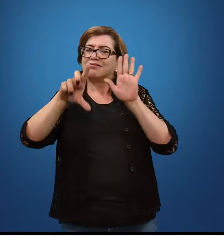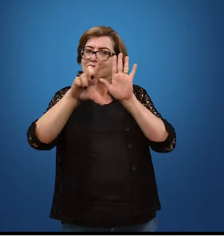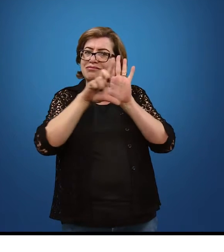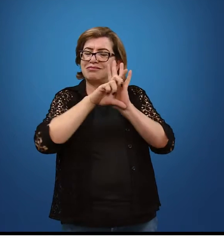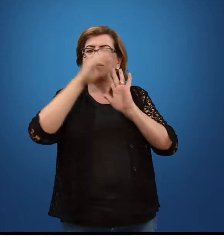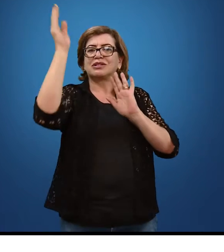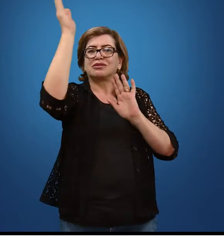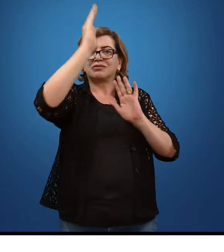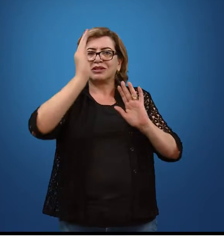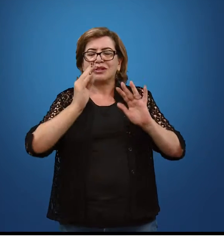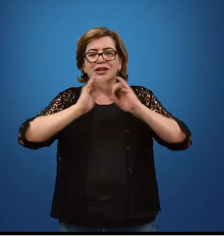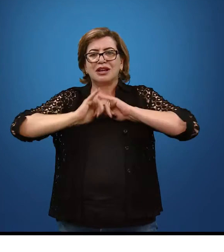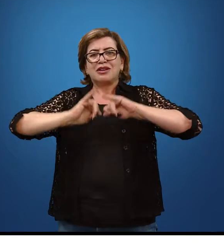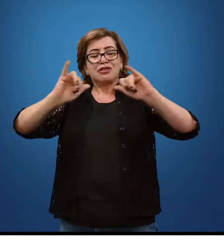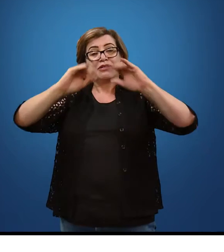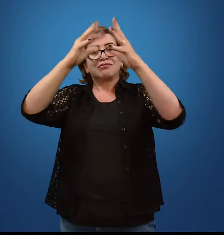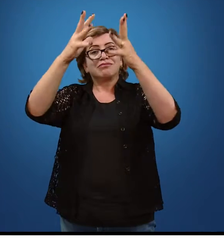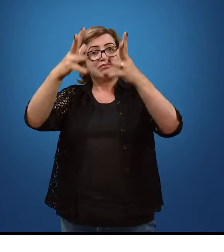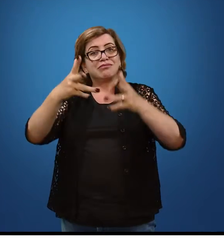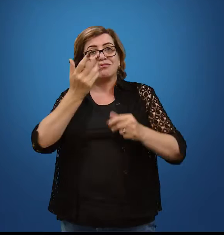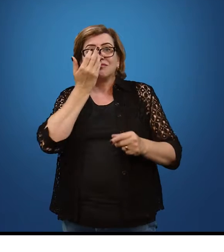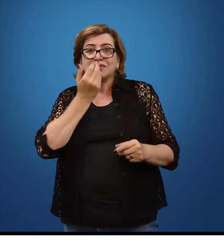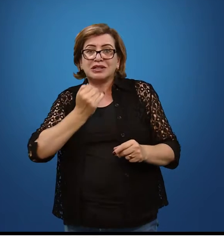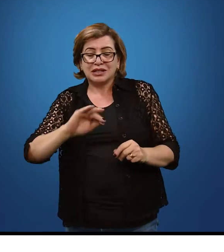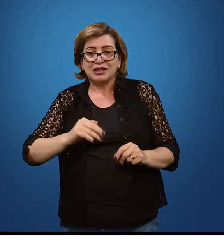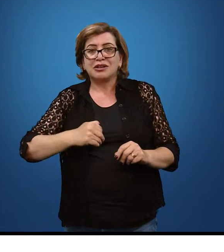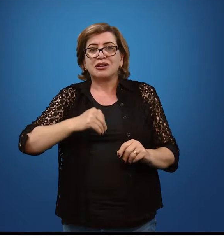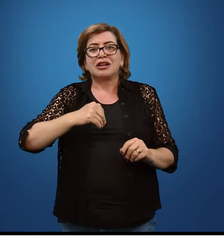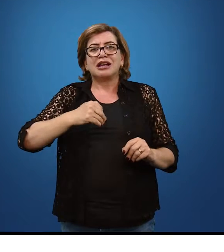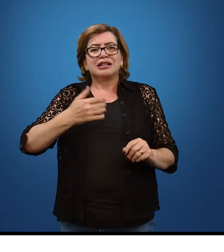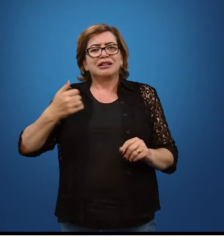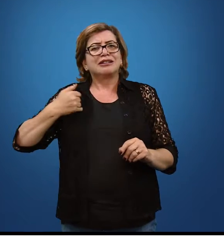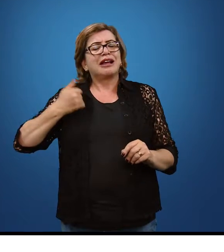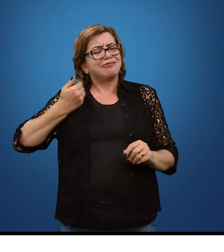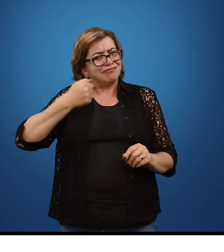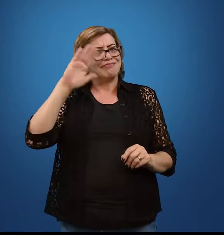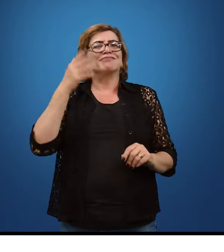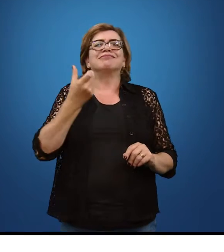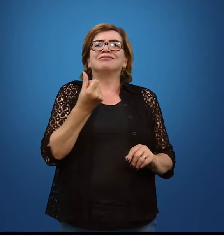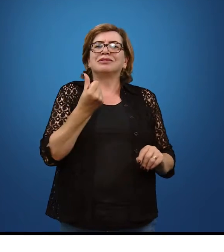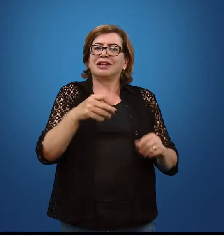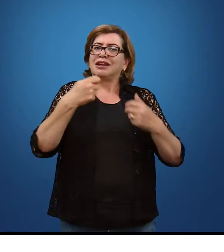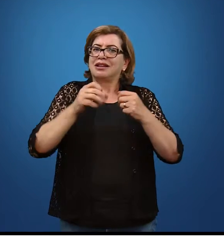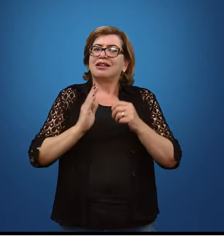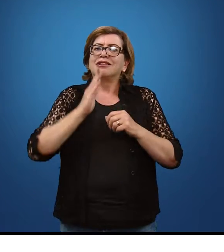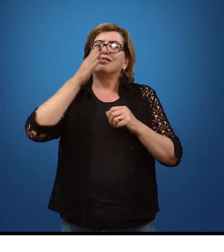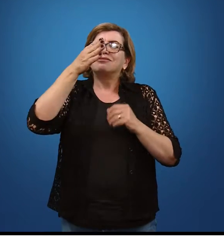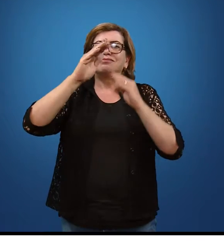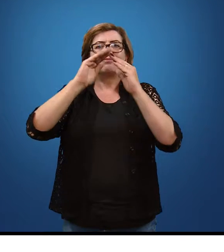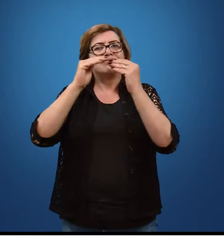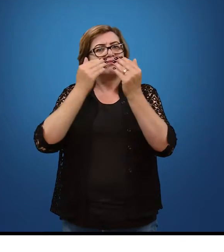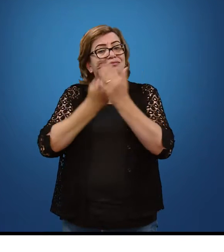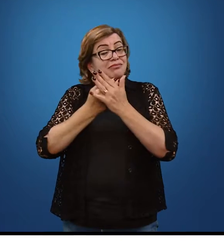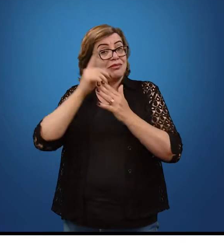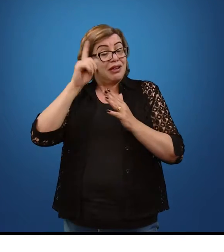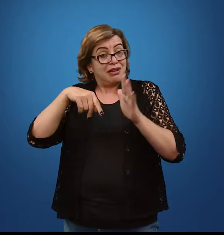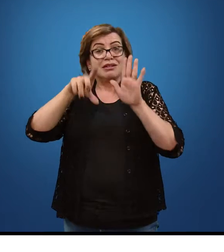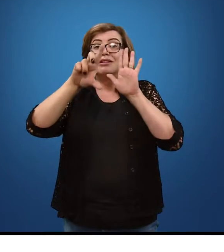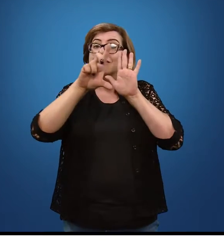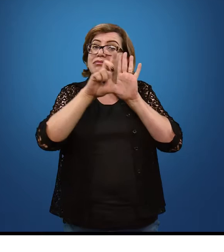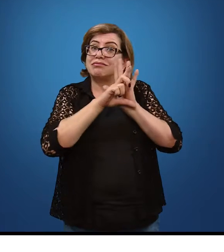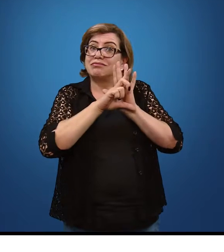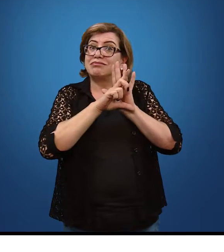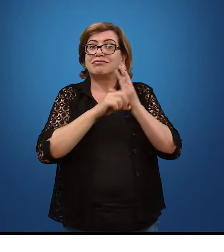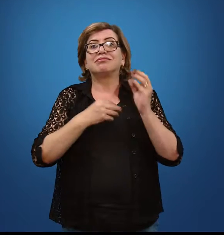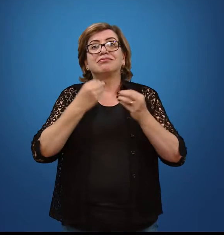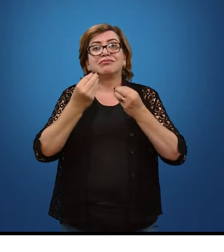toda criança com mais de 6 anos tem que estar na escola. Isso é obrigatório, isso é uma política de